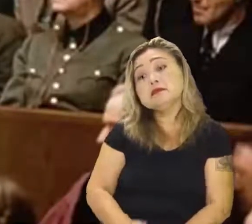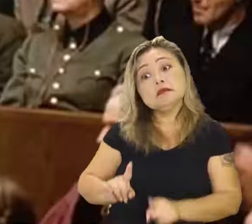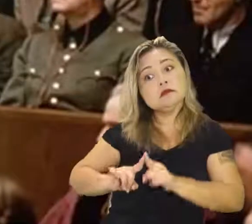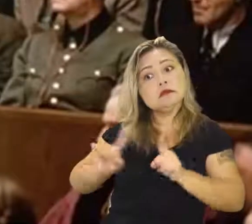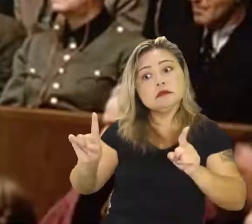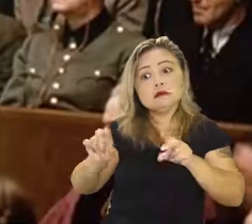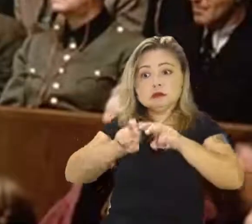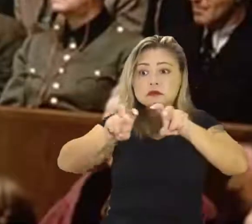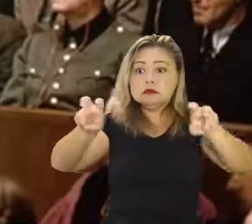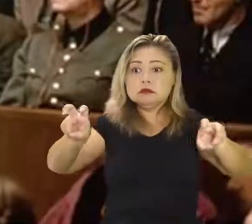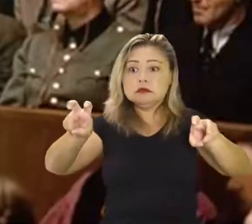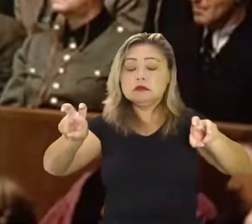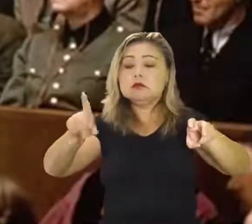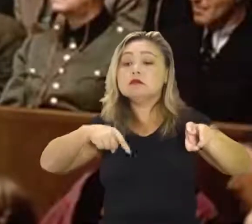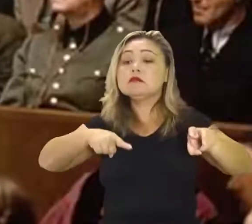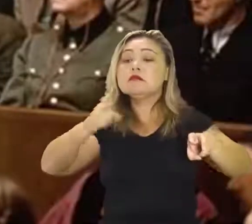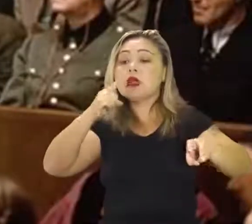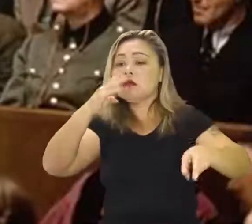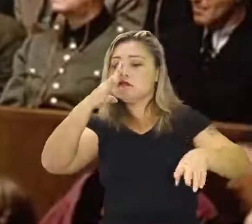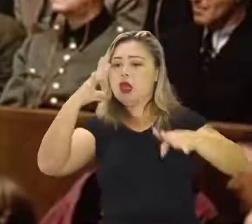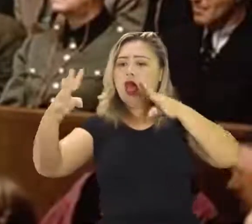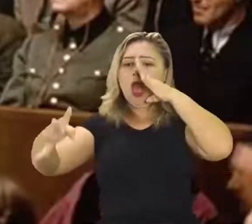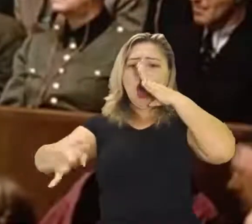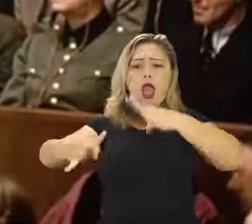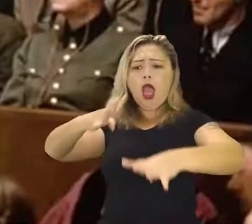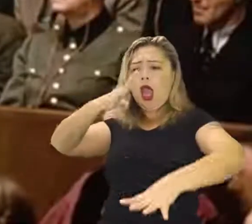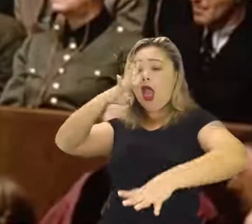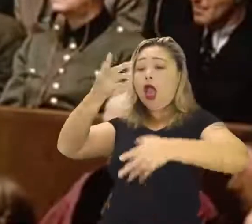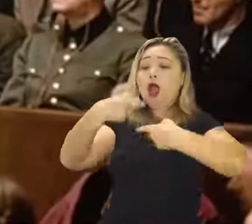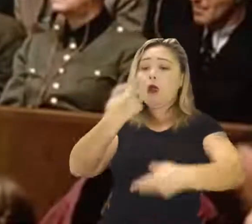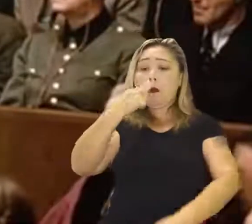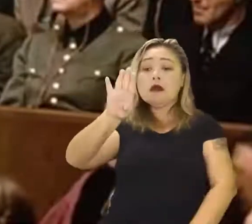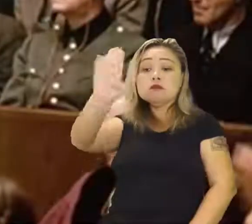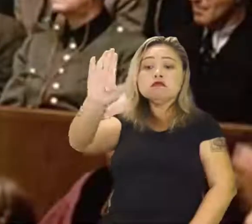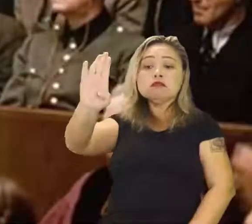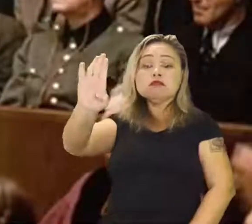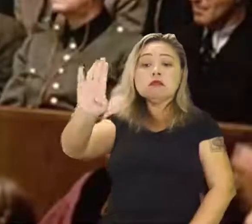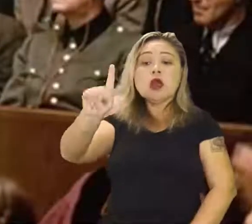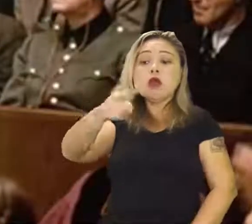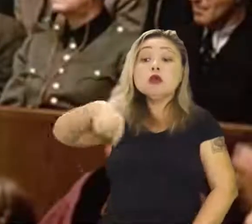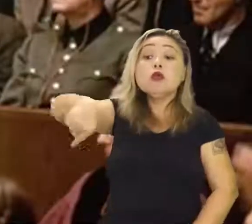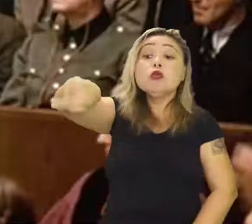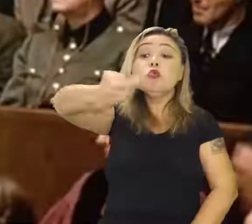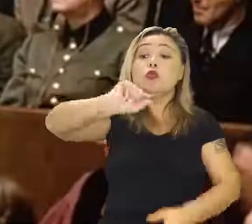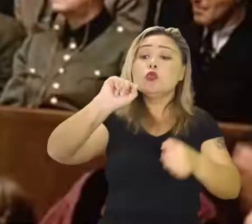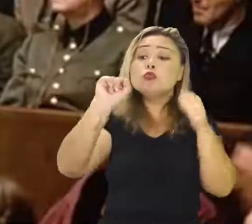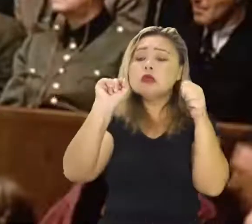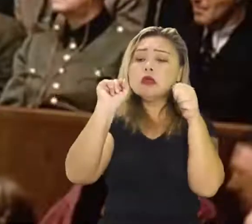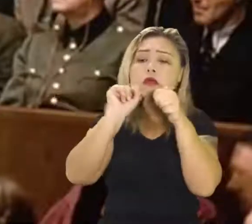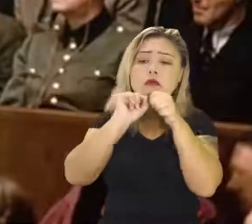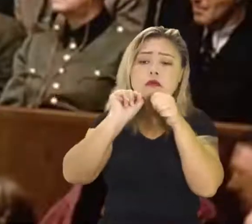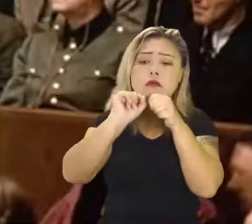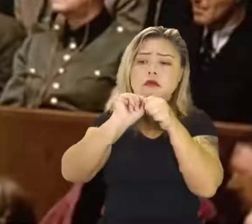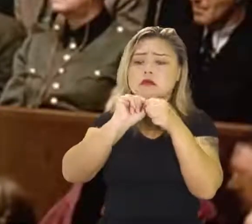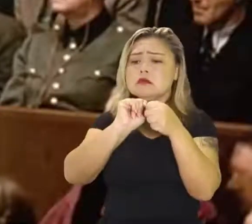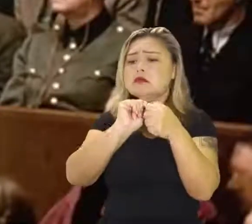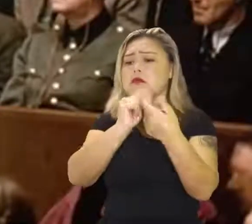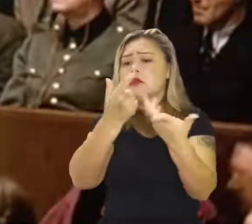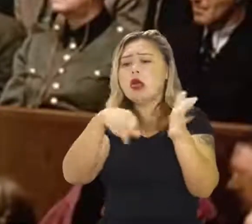Mas o tribunal agora está julgando os nazistas. E as atrocidades que eles cometeram foram muitas